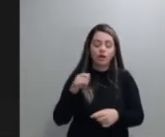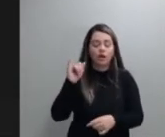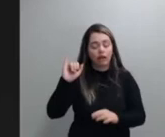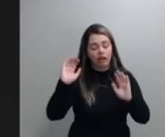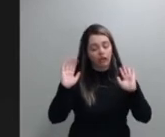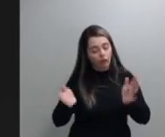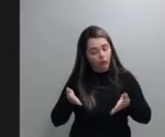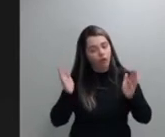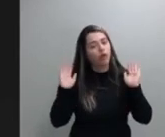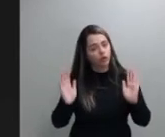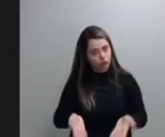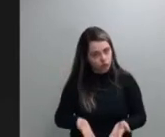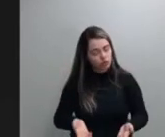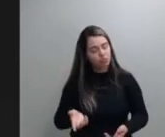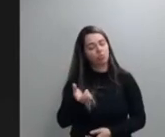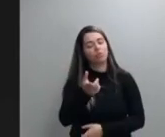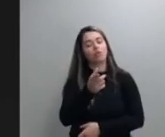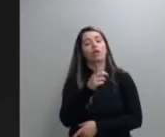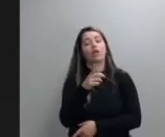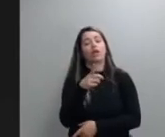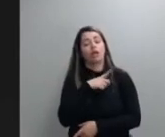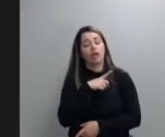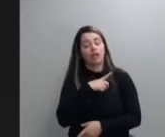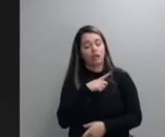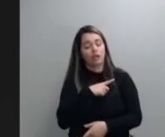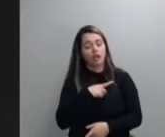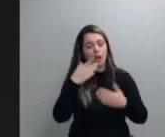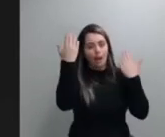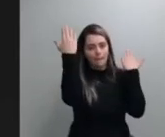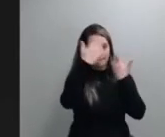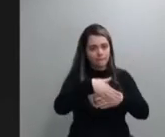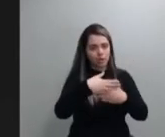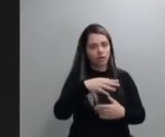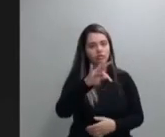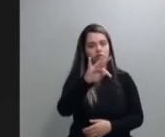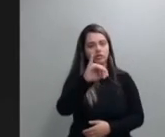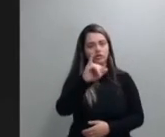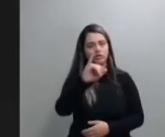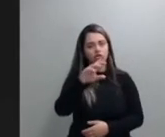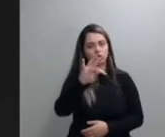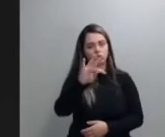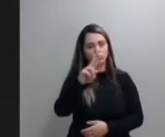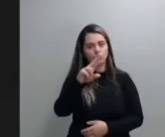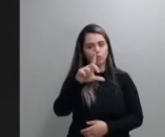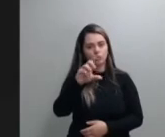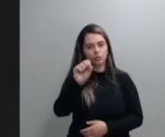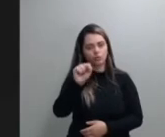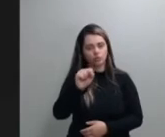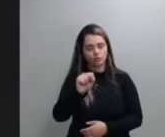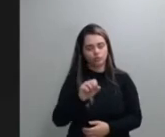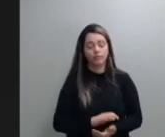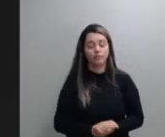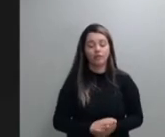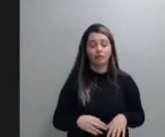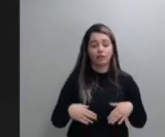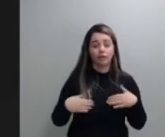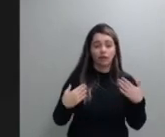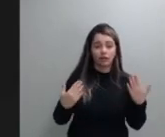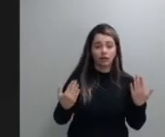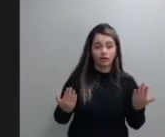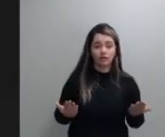da prova de títulos. Terceiro ponto, que o acordo não teria se omitido quanto a... E esse